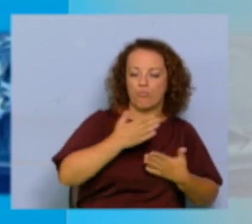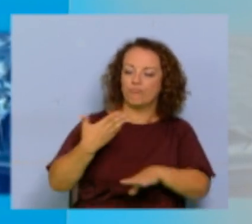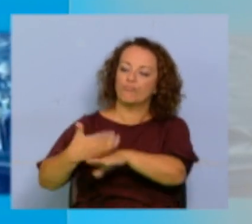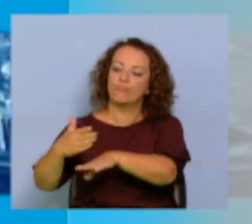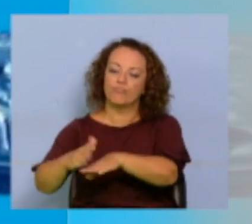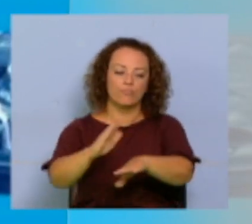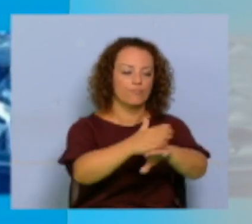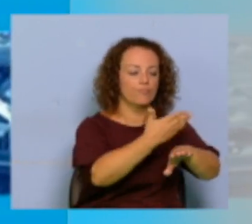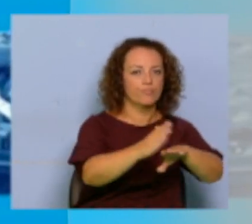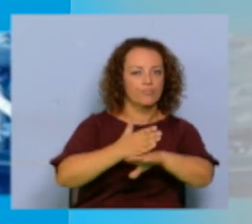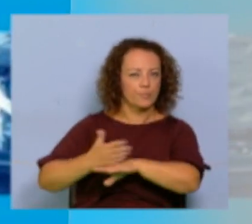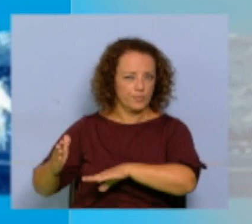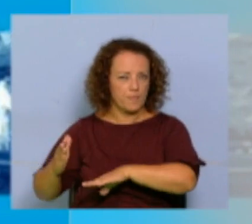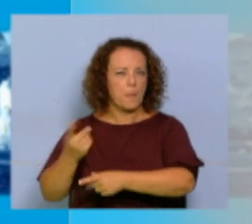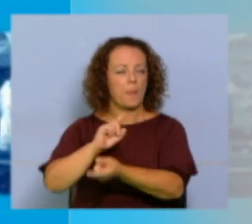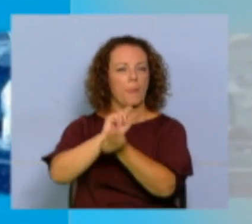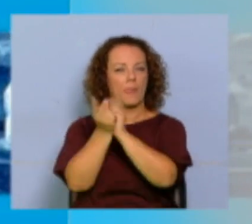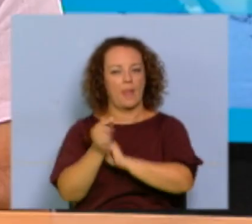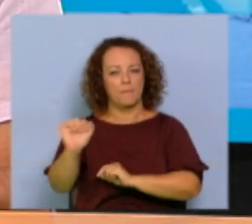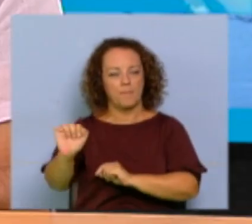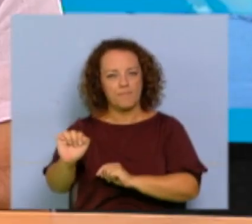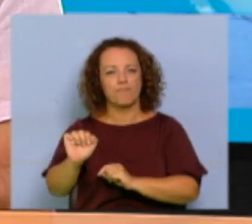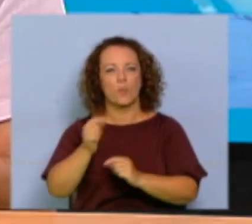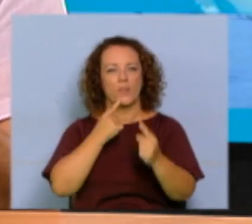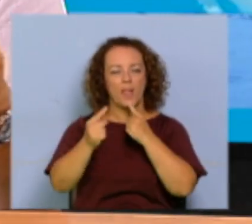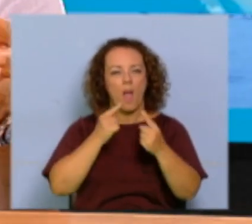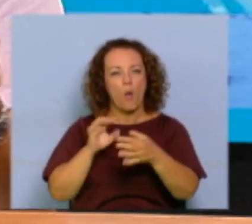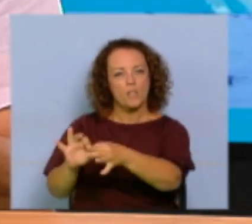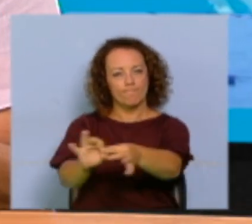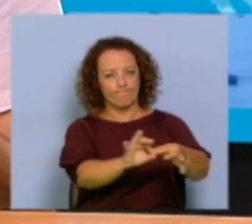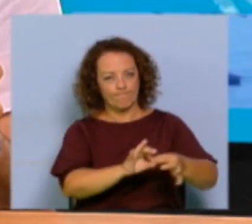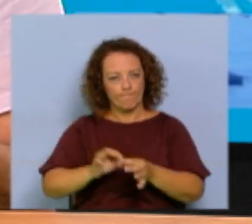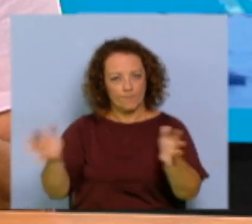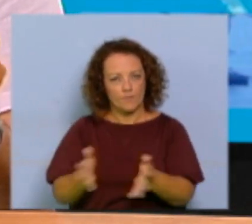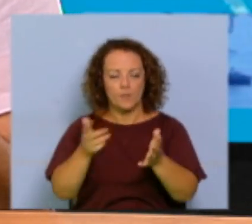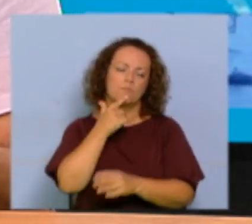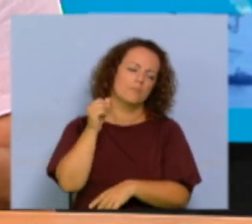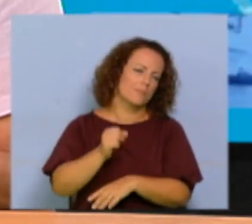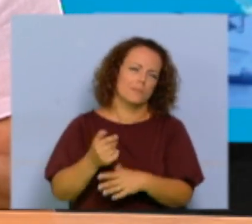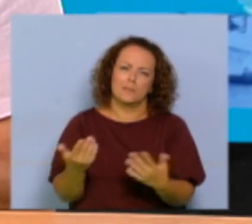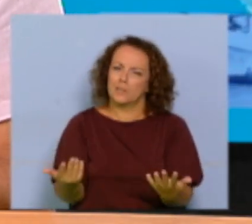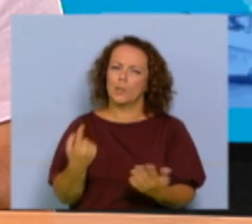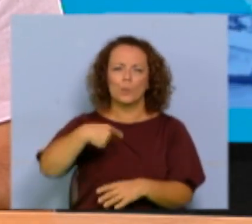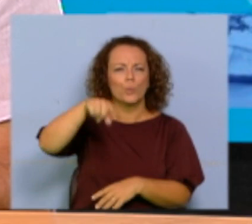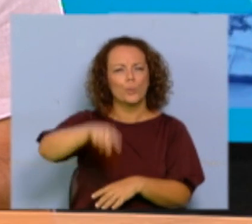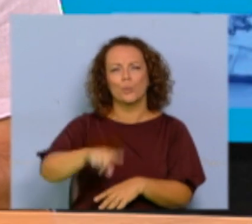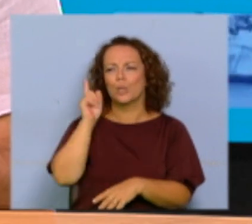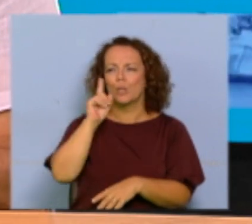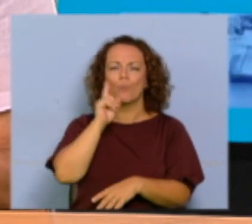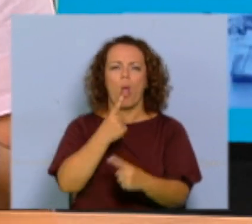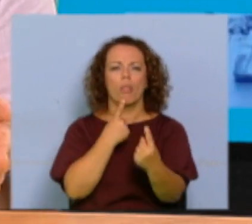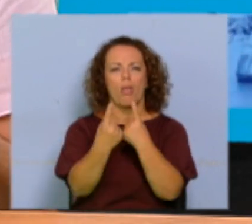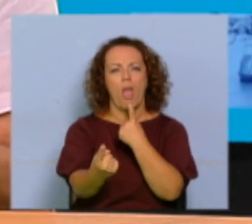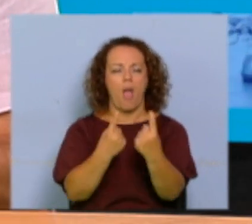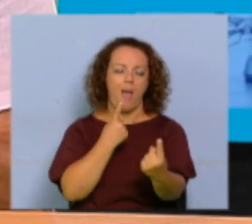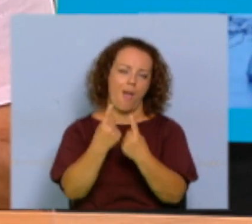que também o diálogo e as mãos dadas fazem parte? Sim, é fundamental. O diálogo hoje é uma das linhas da frente da missão, e